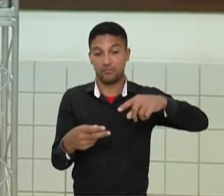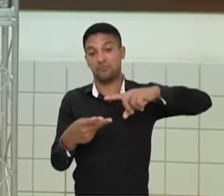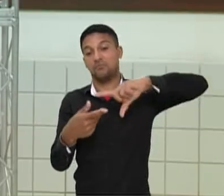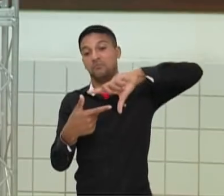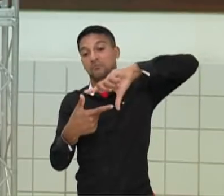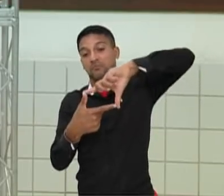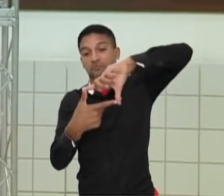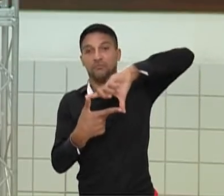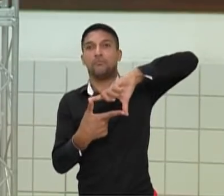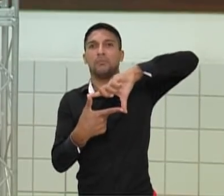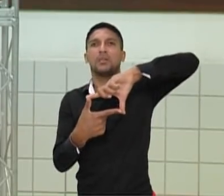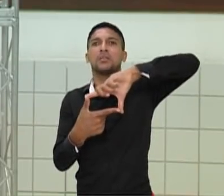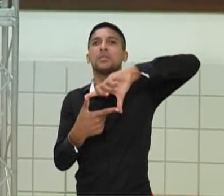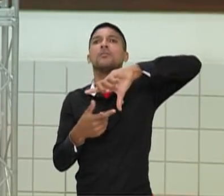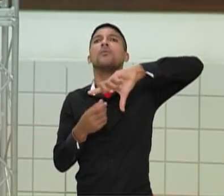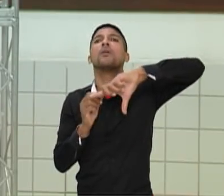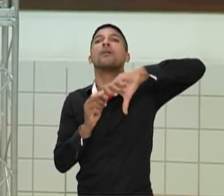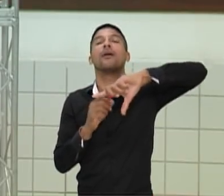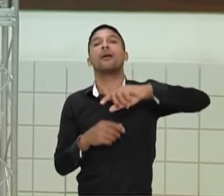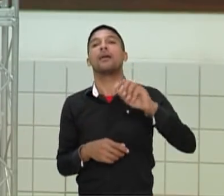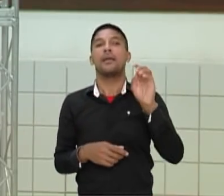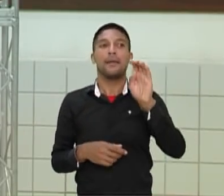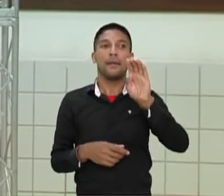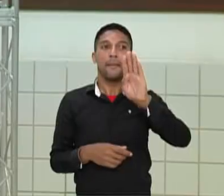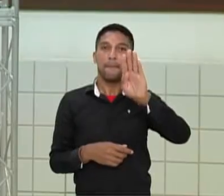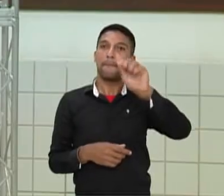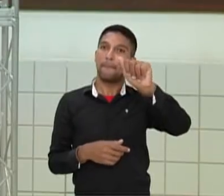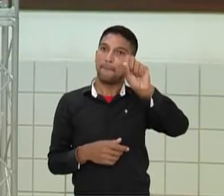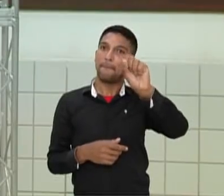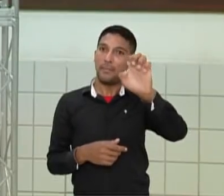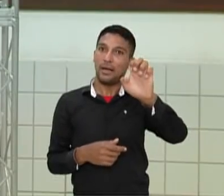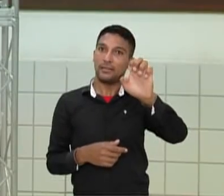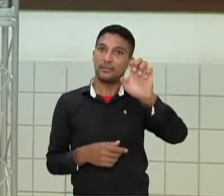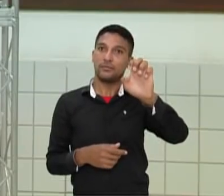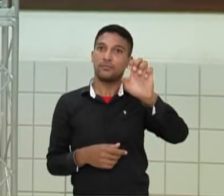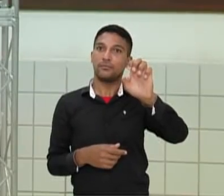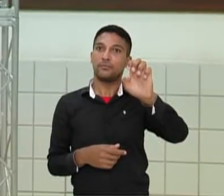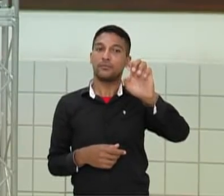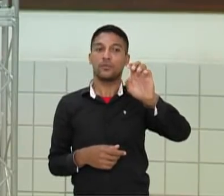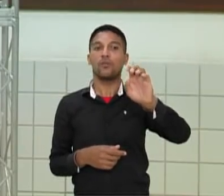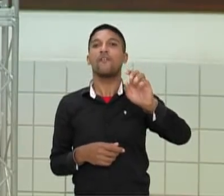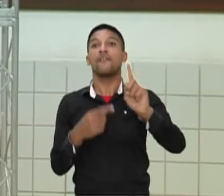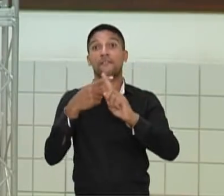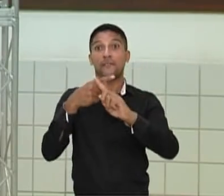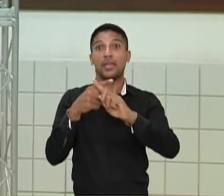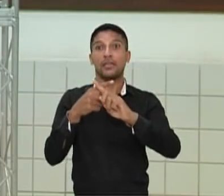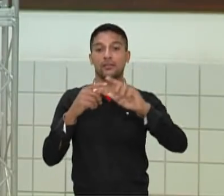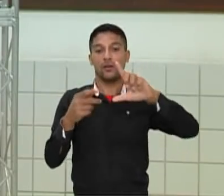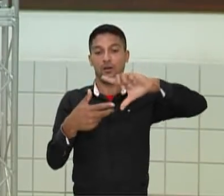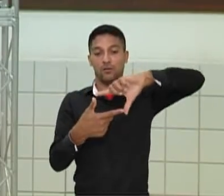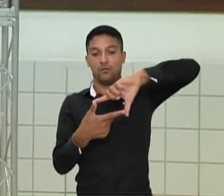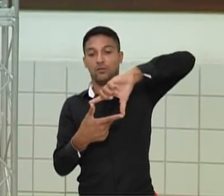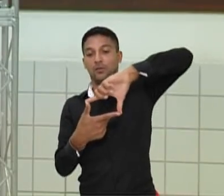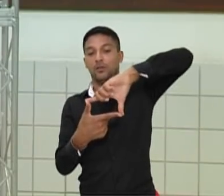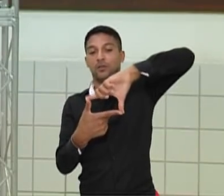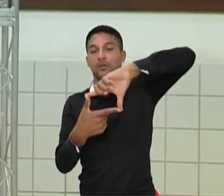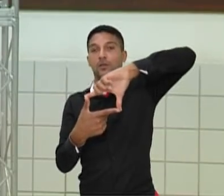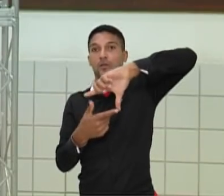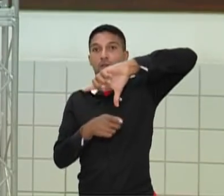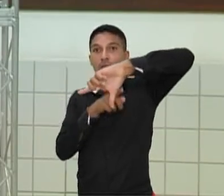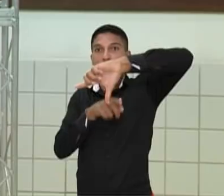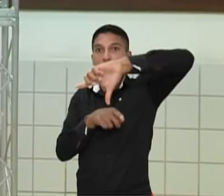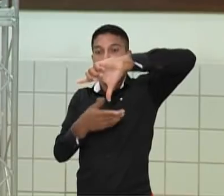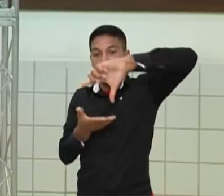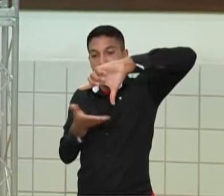altura. Quer ver eu fazer uma coisa feia aqui, ó? Isso aqui é um retângulo, certo? Se você der uma entortada, der um vento muito forte, o que